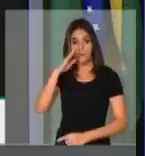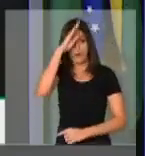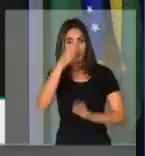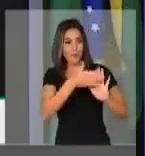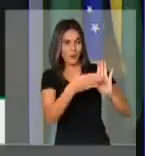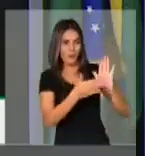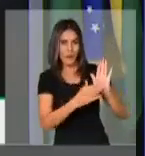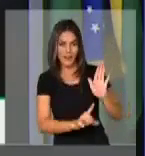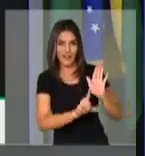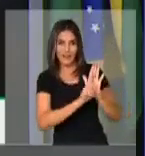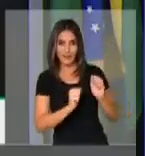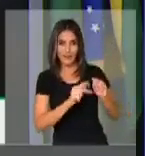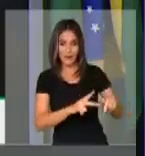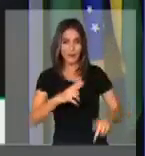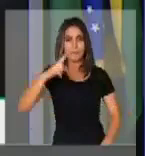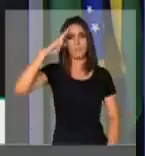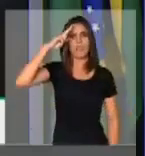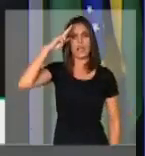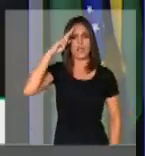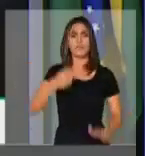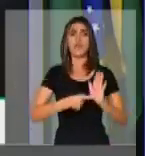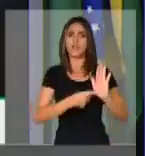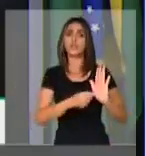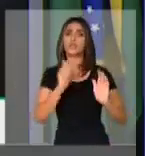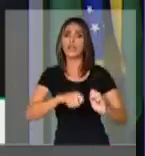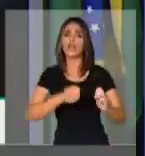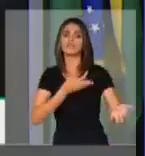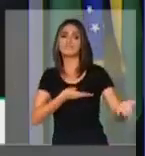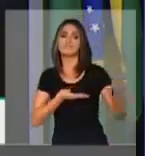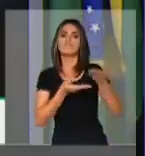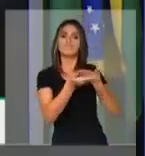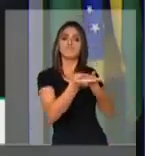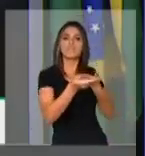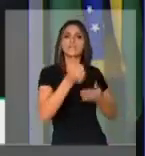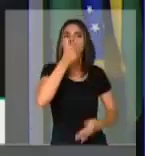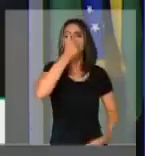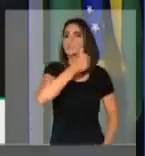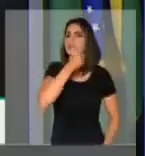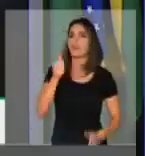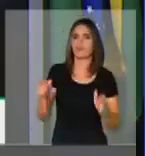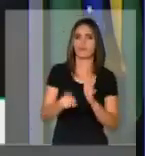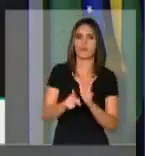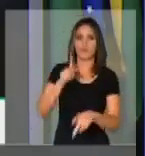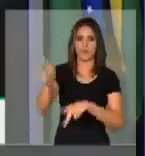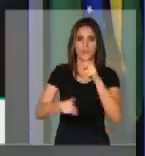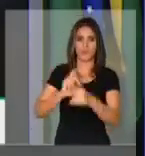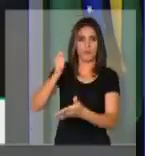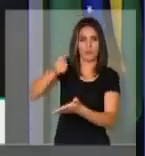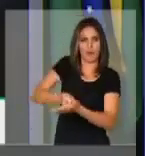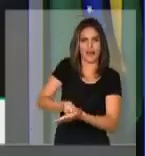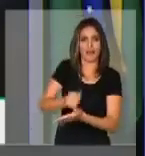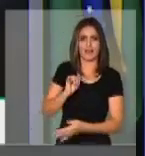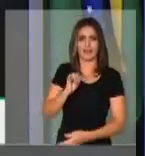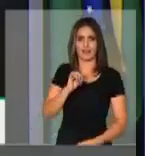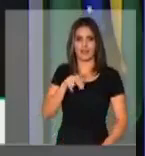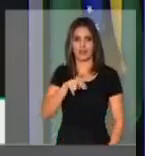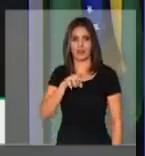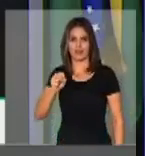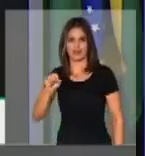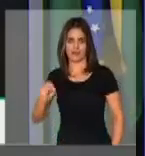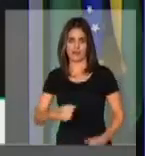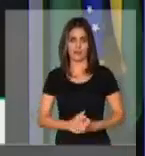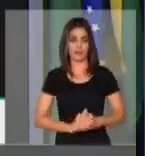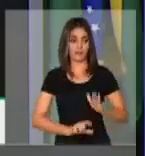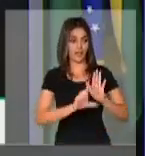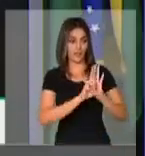é possível oferecer compensações em troca de sacrifício dos contribuintes da Previdência. Ou a reforma